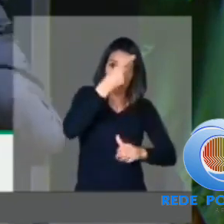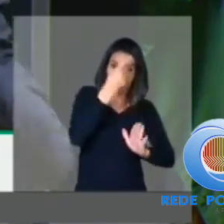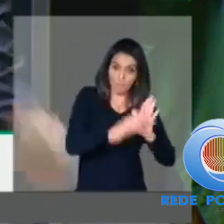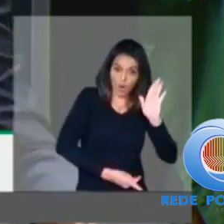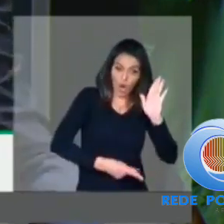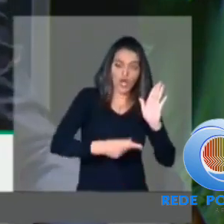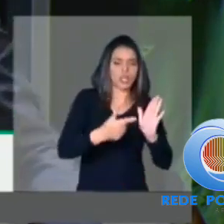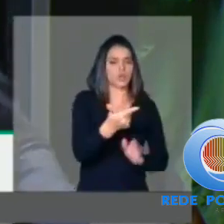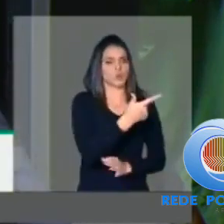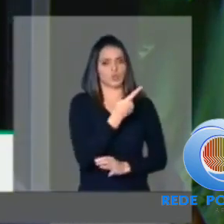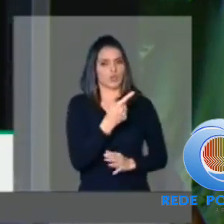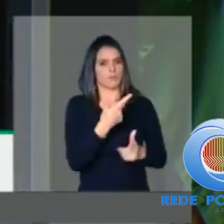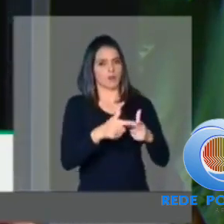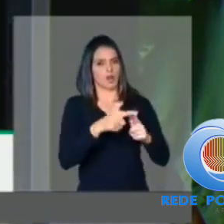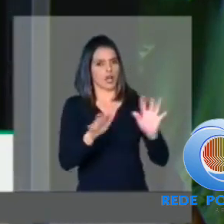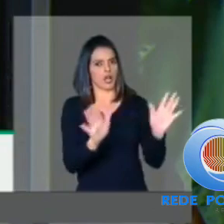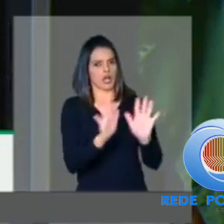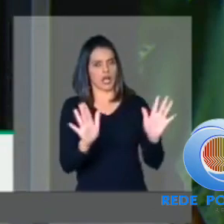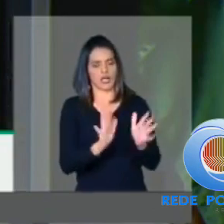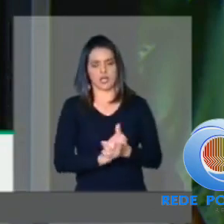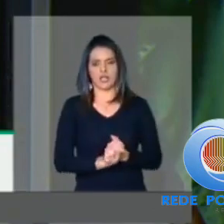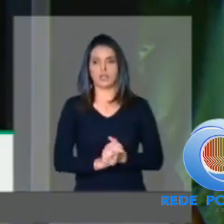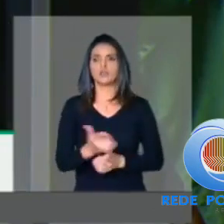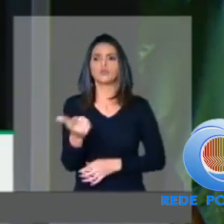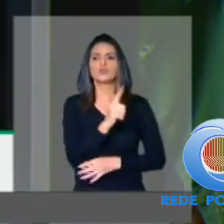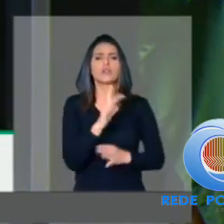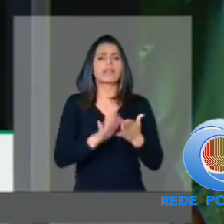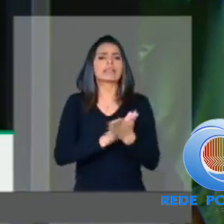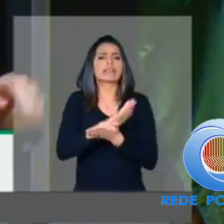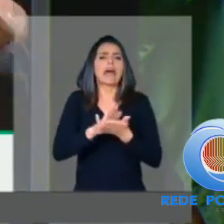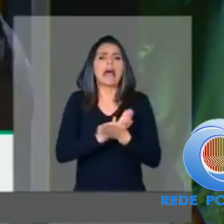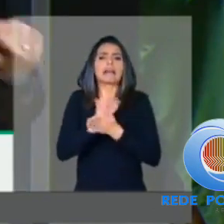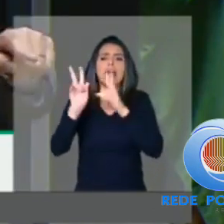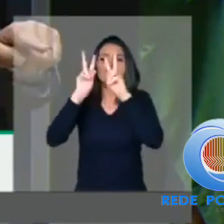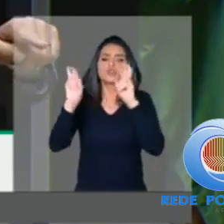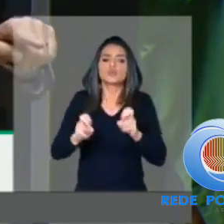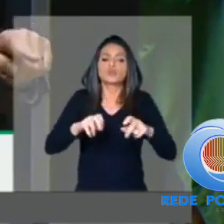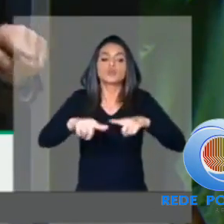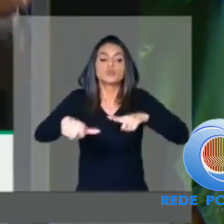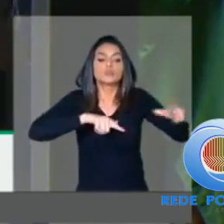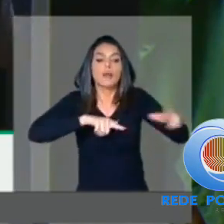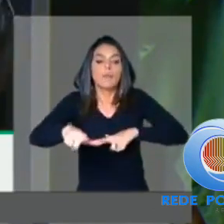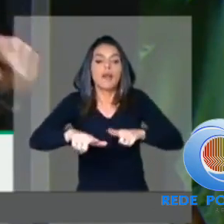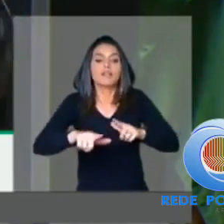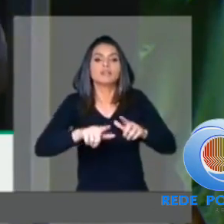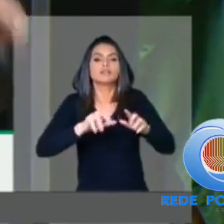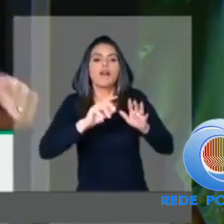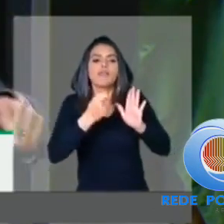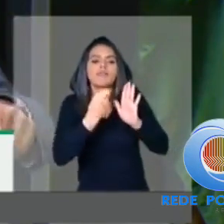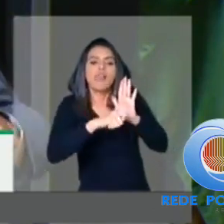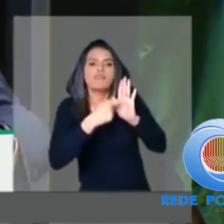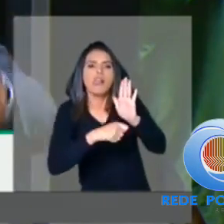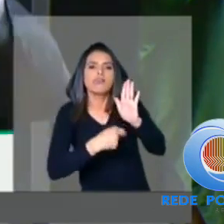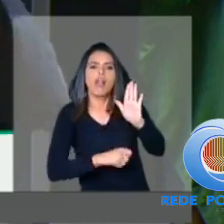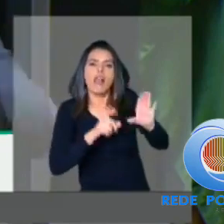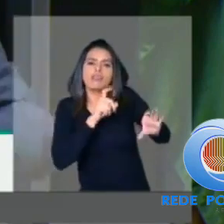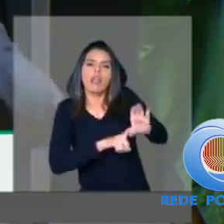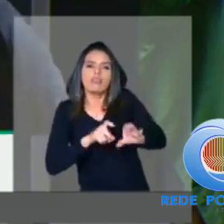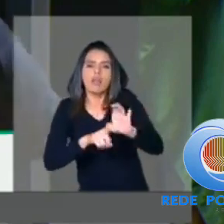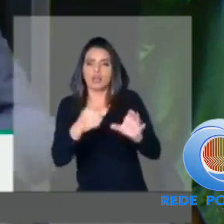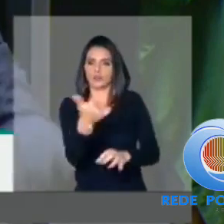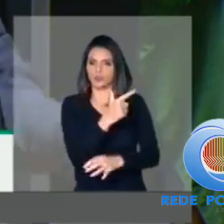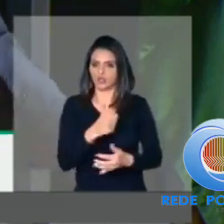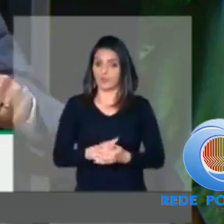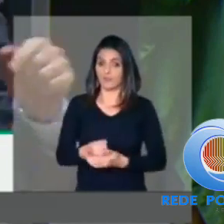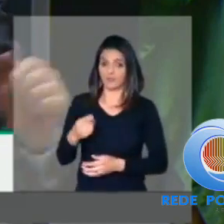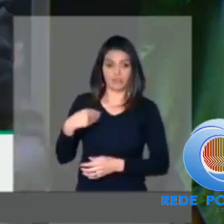o projeto original não tratava de matéria trabalhista. O projeto original não tentava tirar a